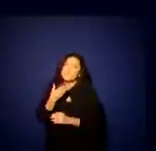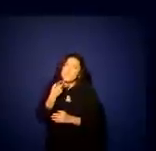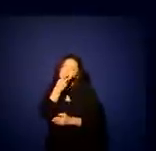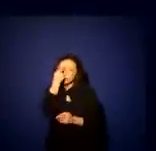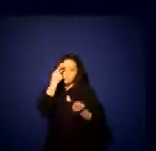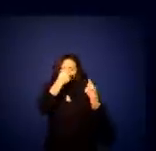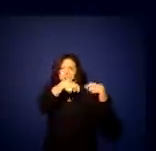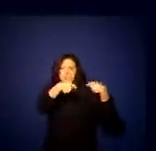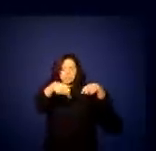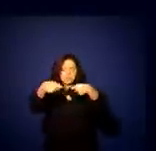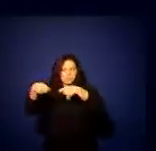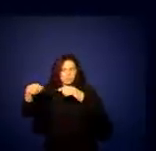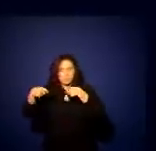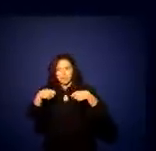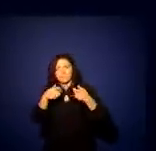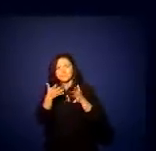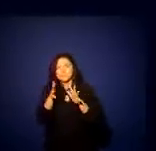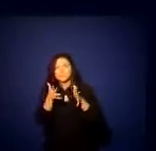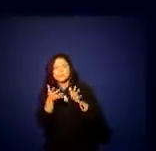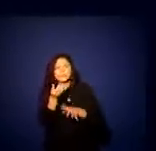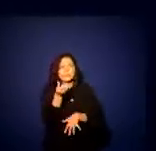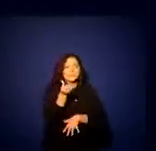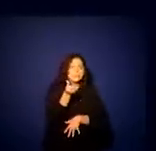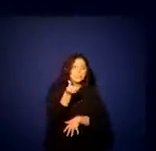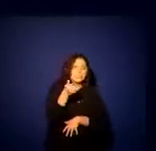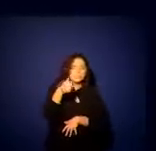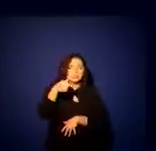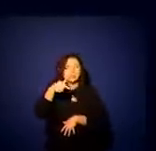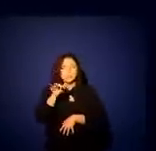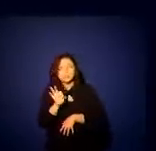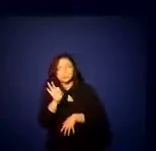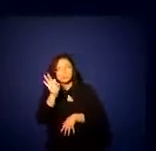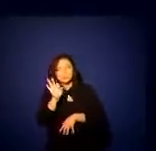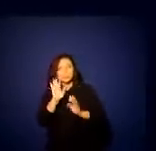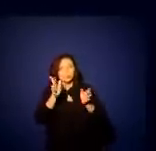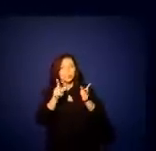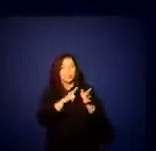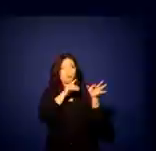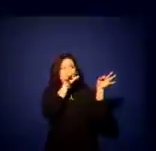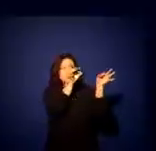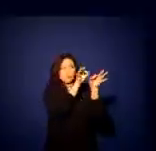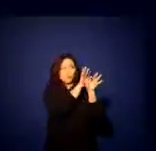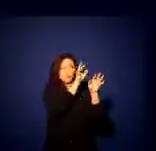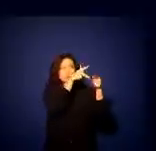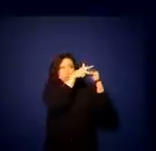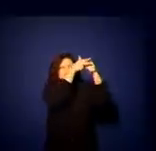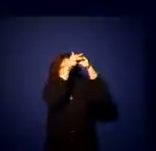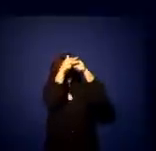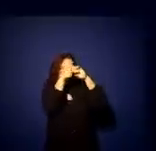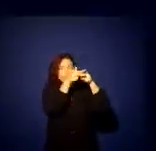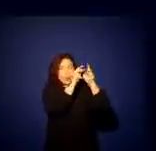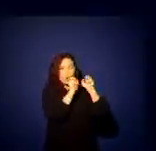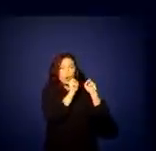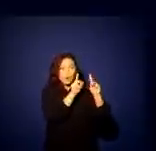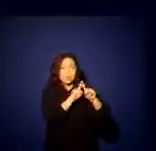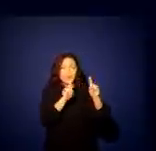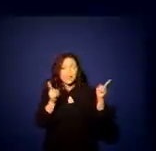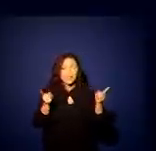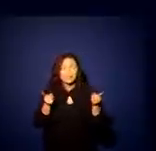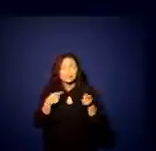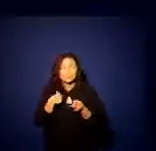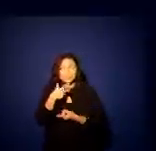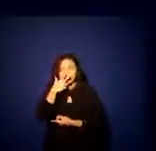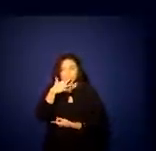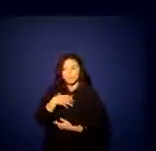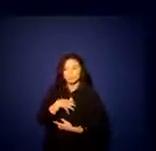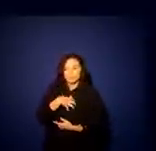isso é algo em torno de seis a sete por cento da instalada e é isso acho que fica aquela sensação